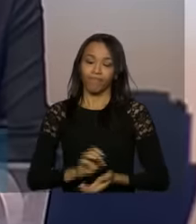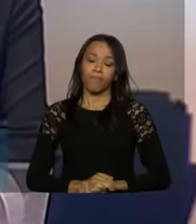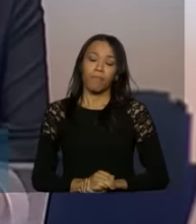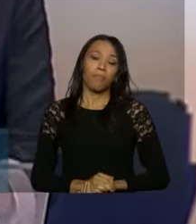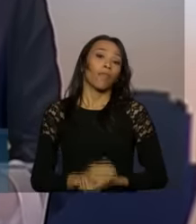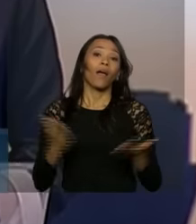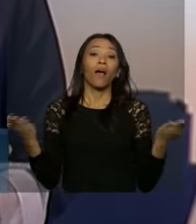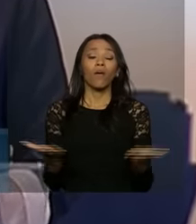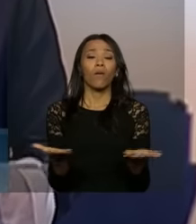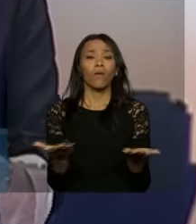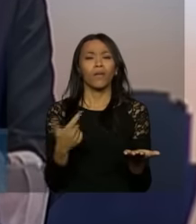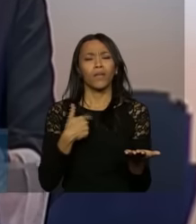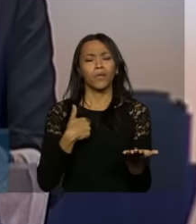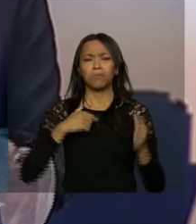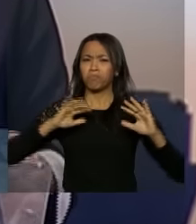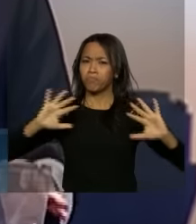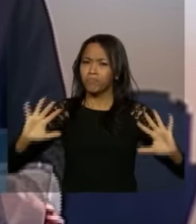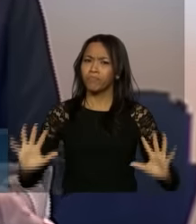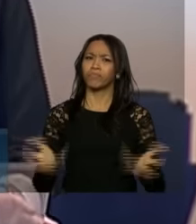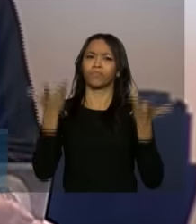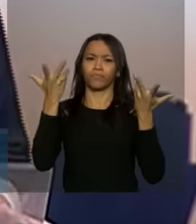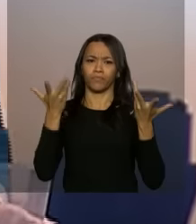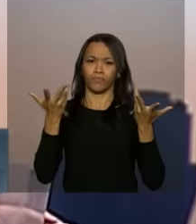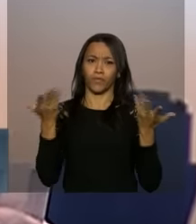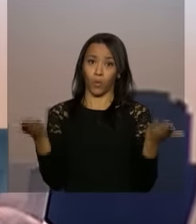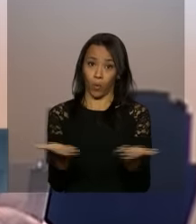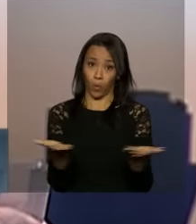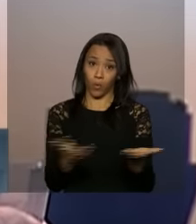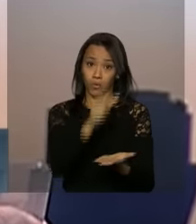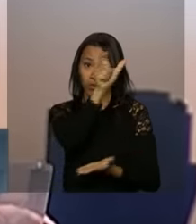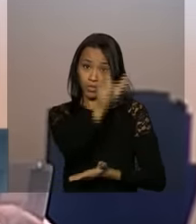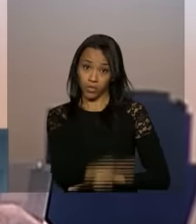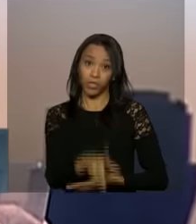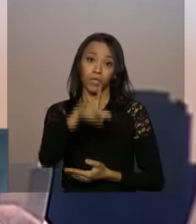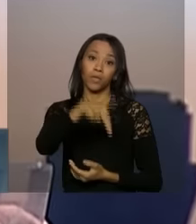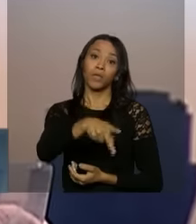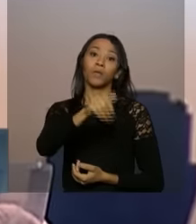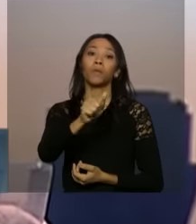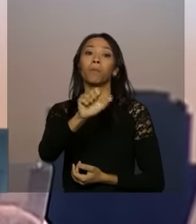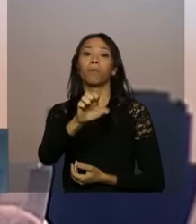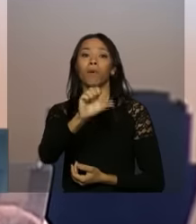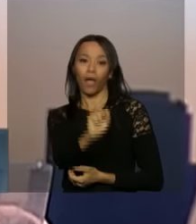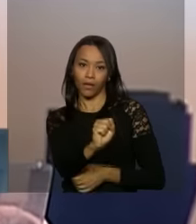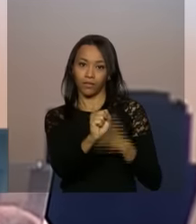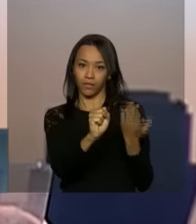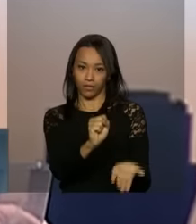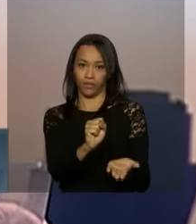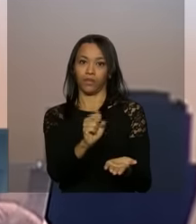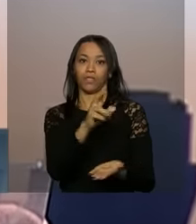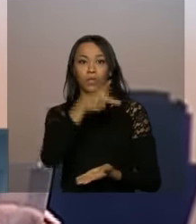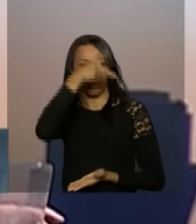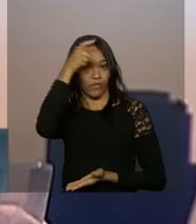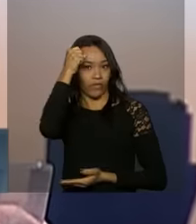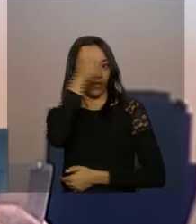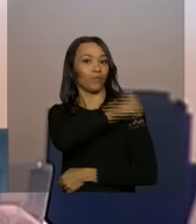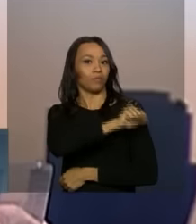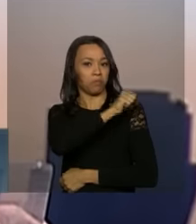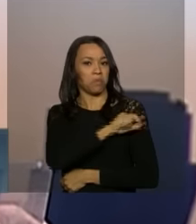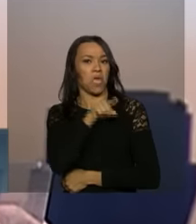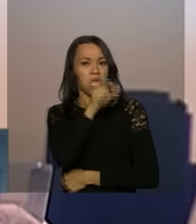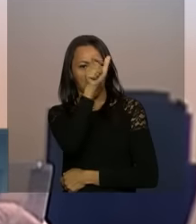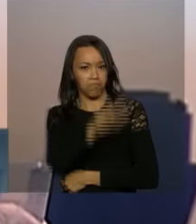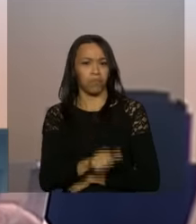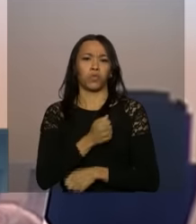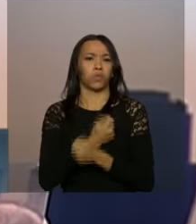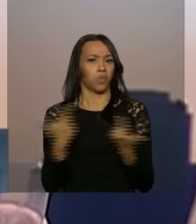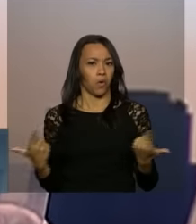queria festejar muito aqui o Eduardo Paes e contar para vocês que o Eduardo Paes tem muita sorte.